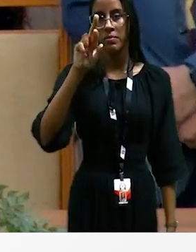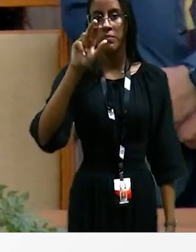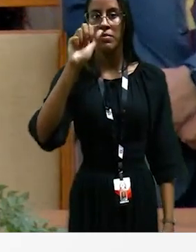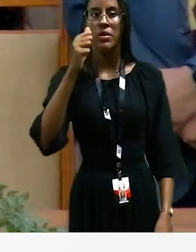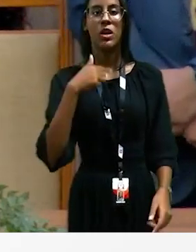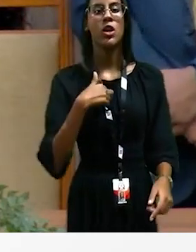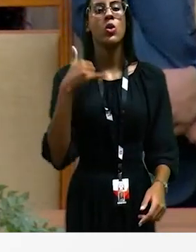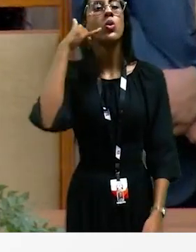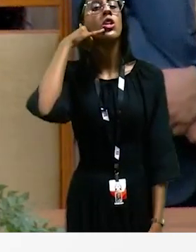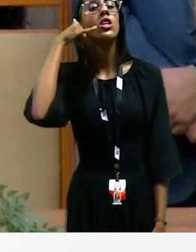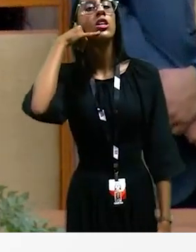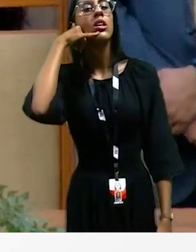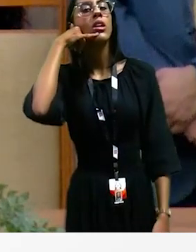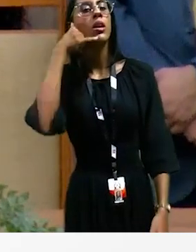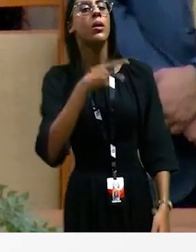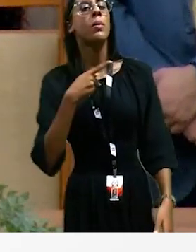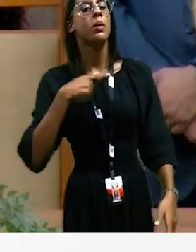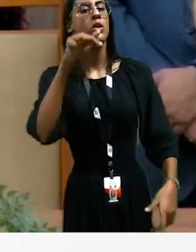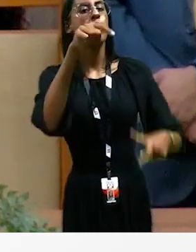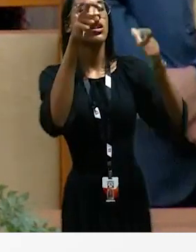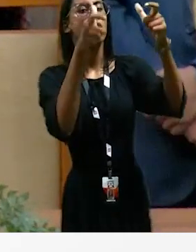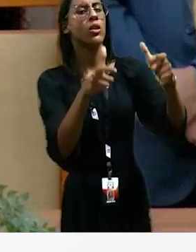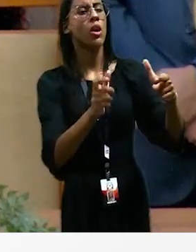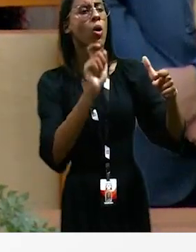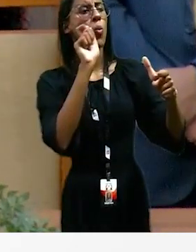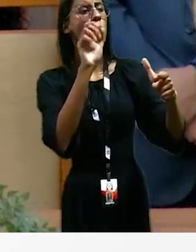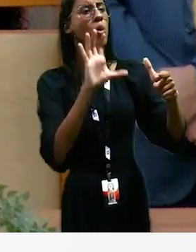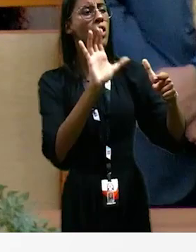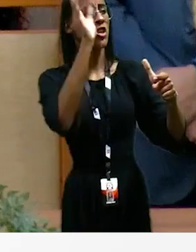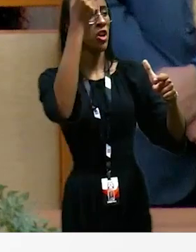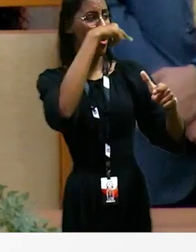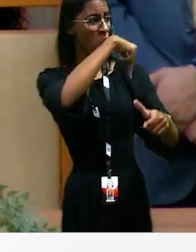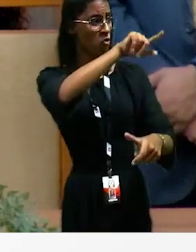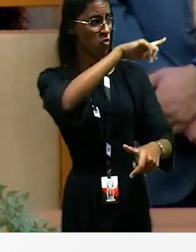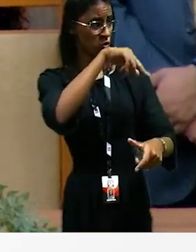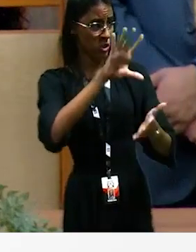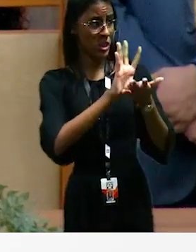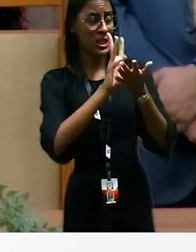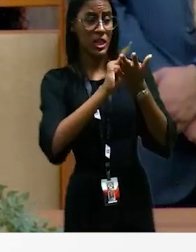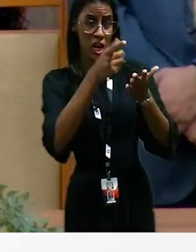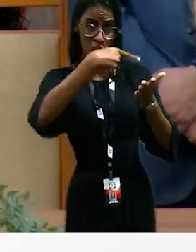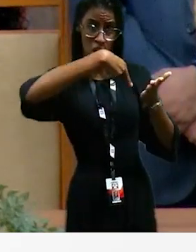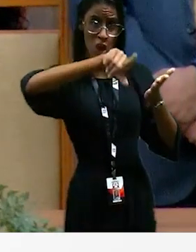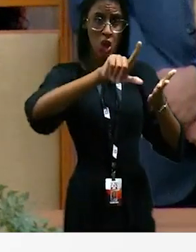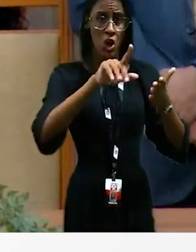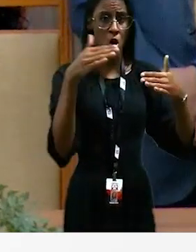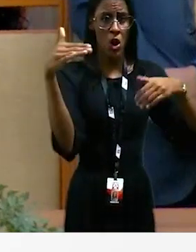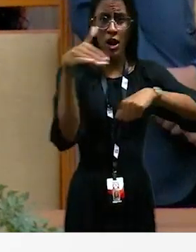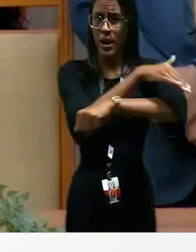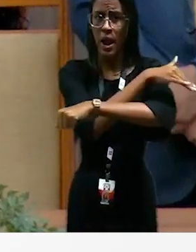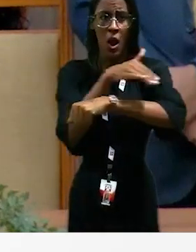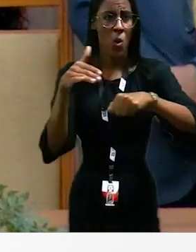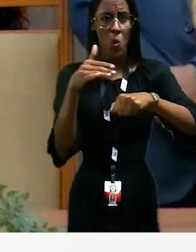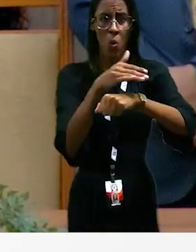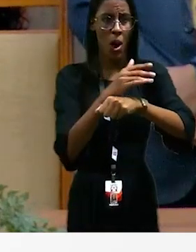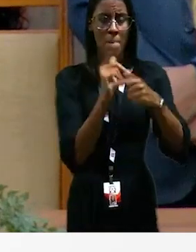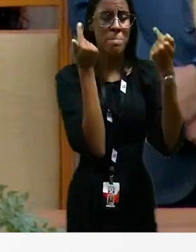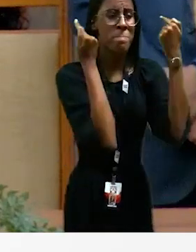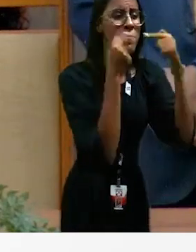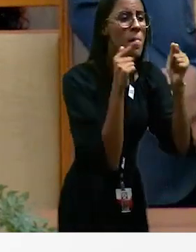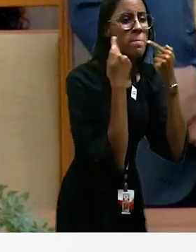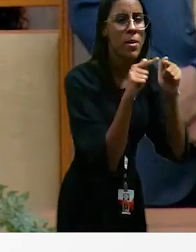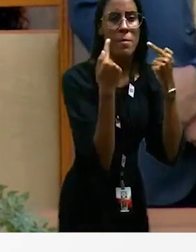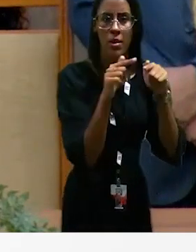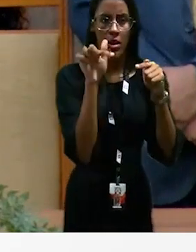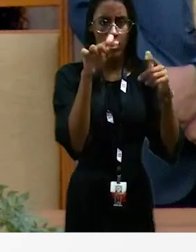pastor Como foi esse trabalho vocês saíram para ofender essa pessoa eles disseram pastor não esse